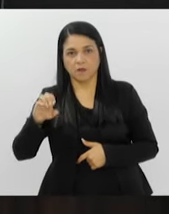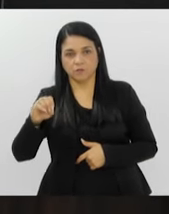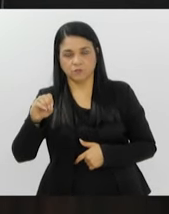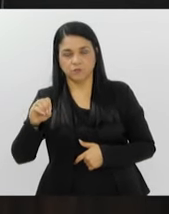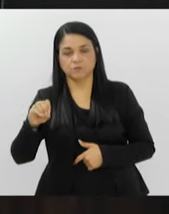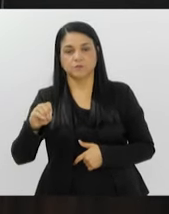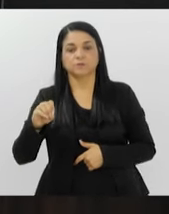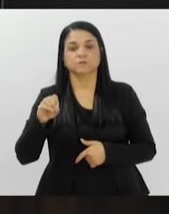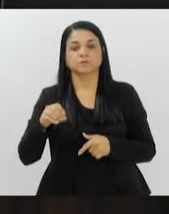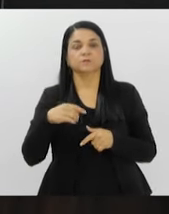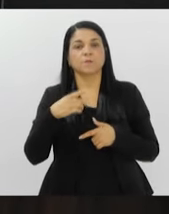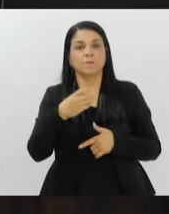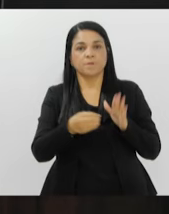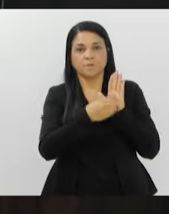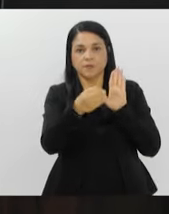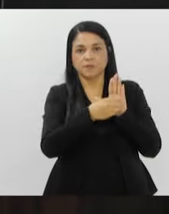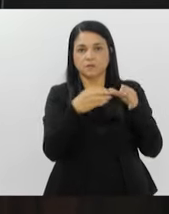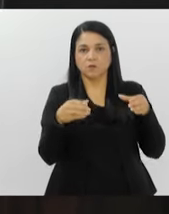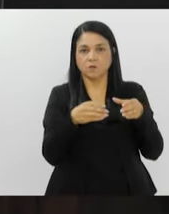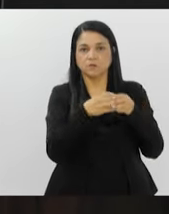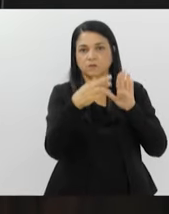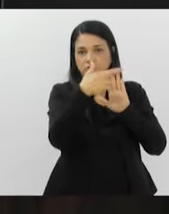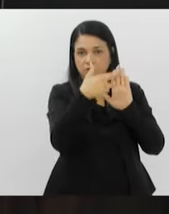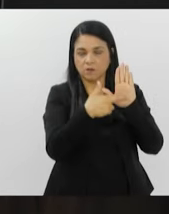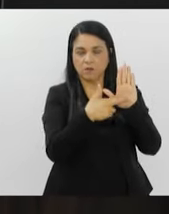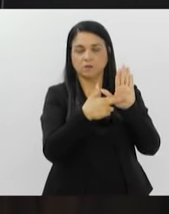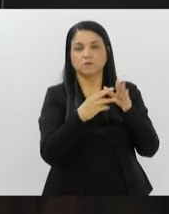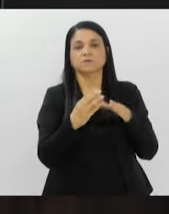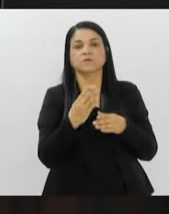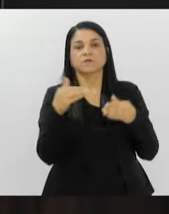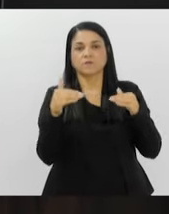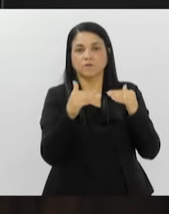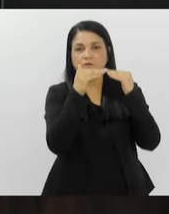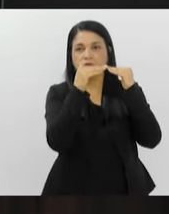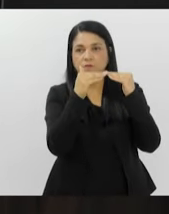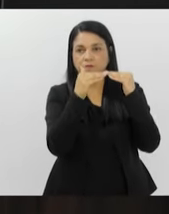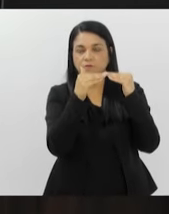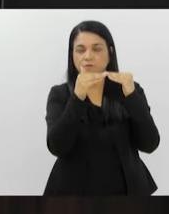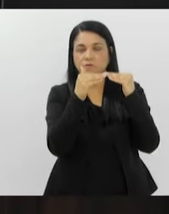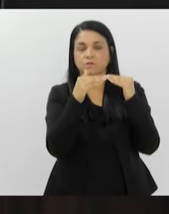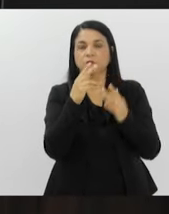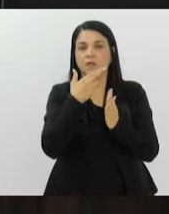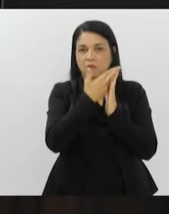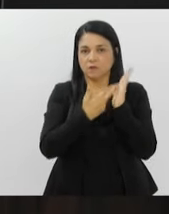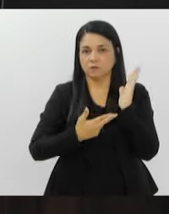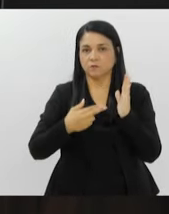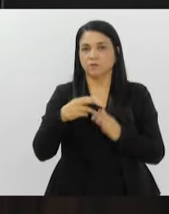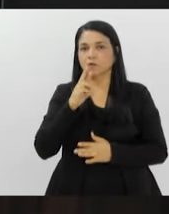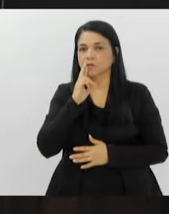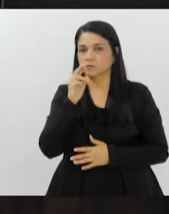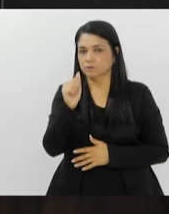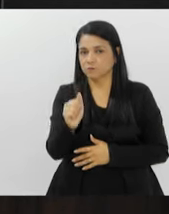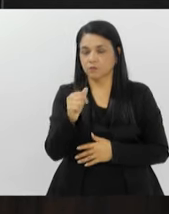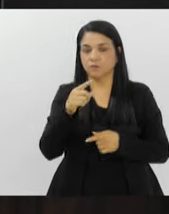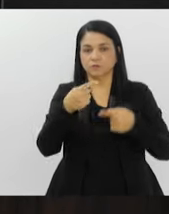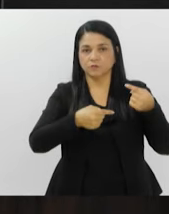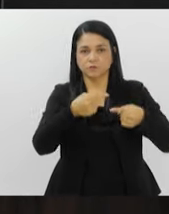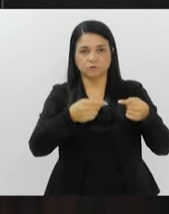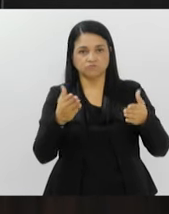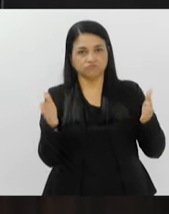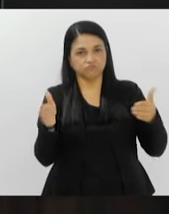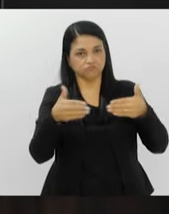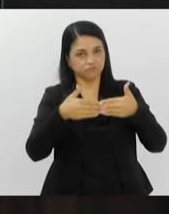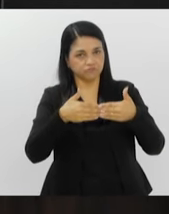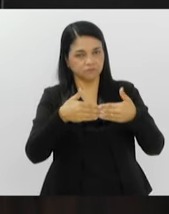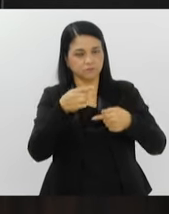nascimento pareceres da comissão normas internas proposição externa favorável relator Deputado Rodrigo Amorin em discussão não havendo Quem